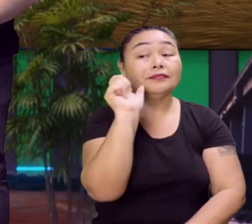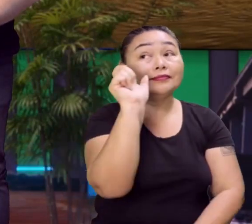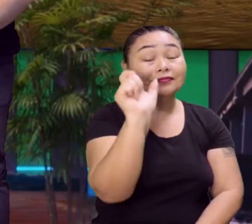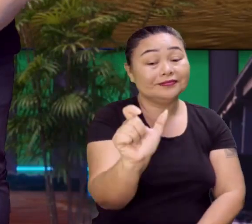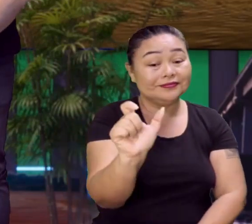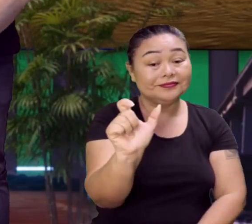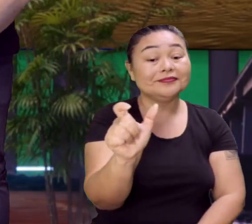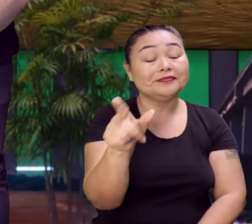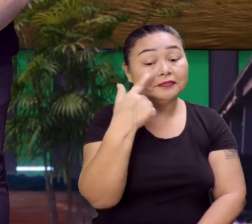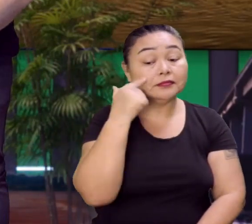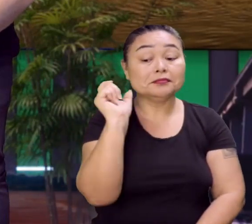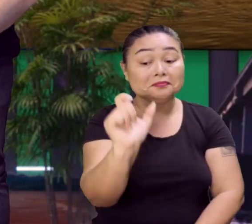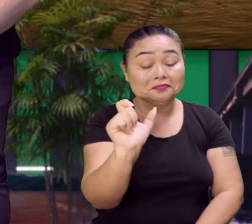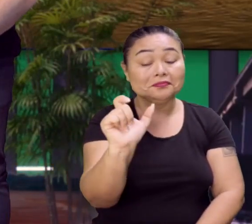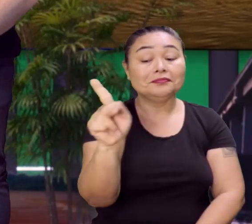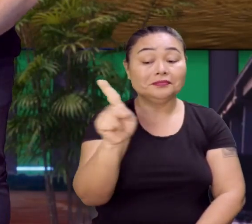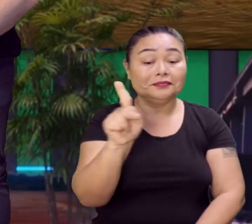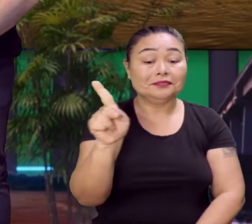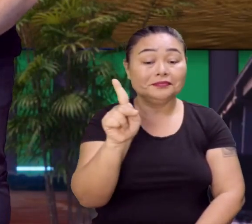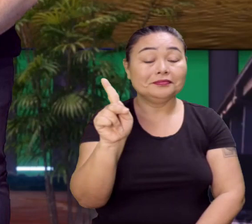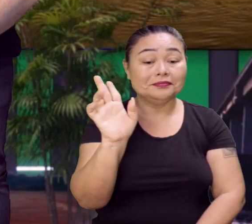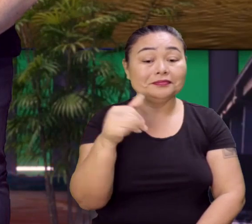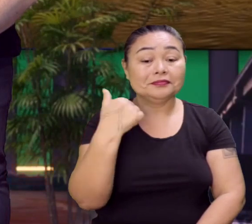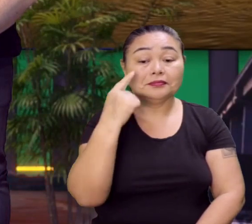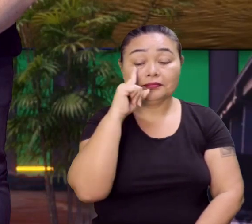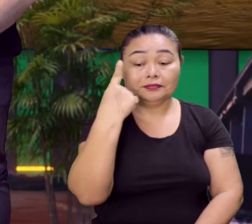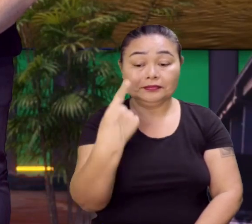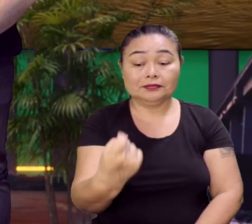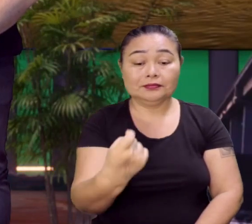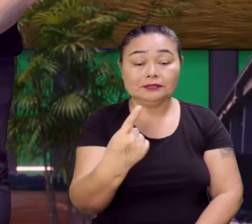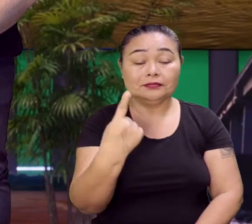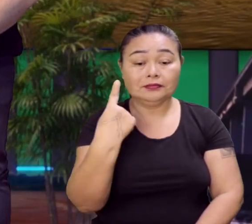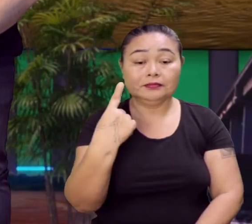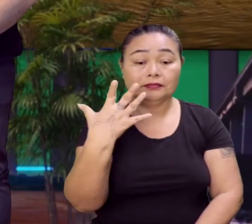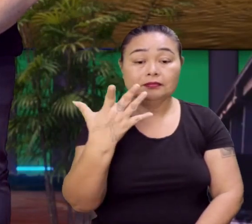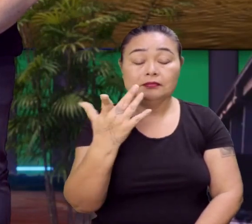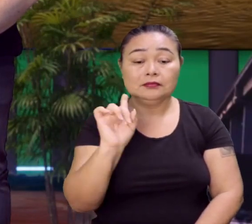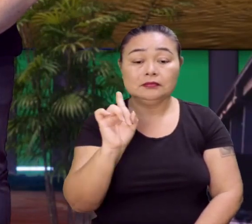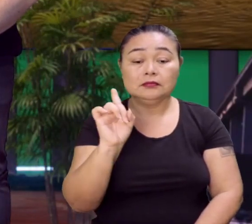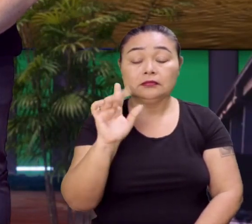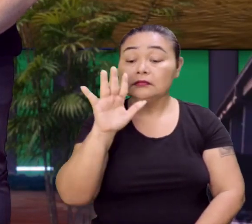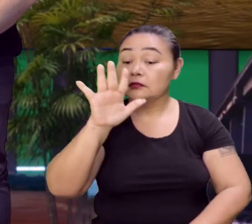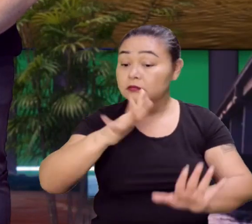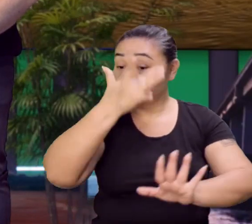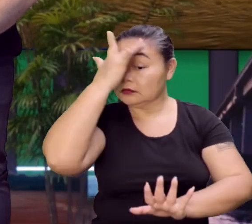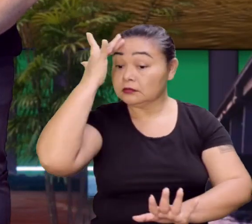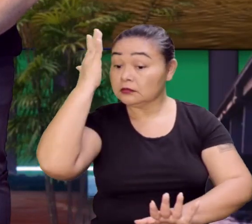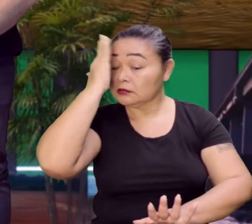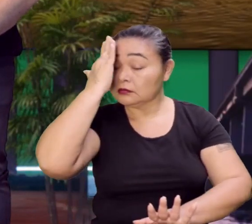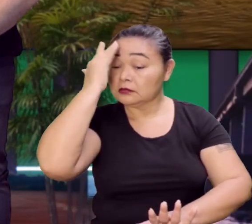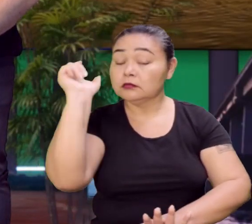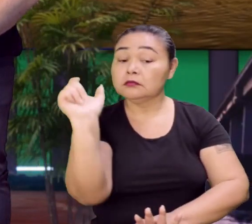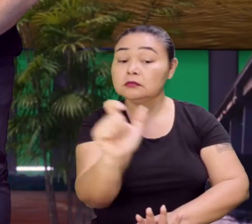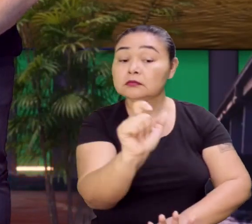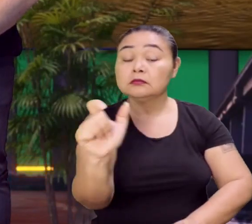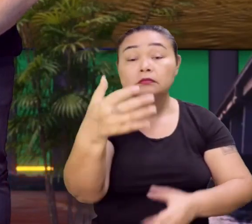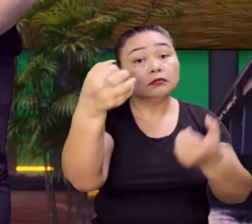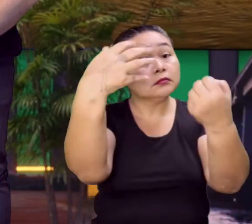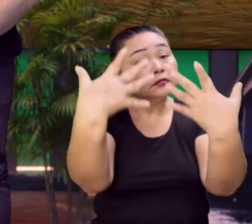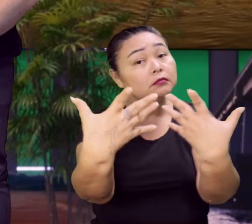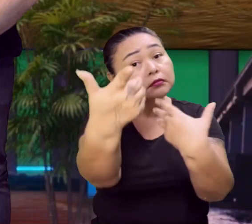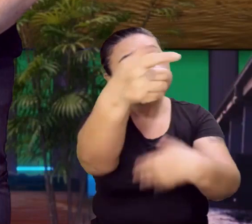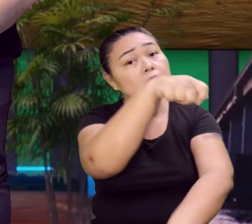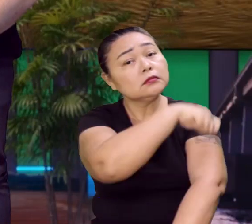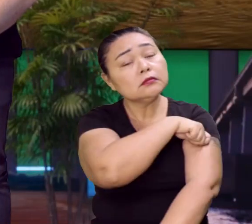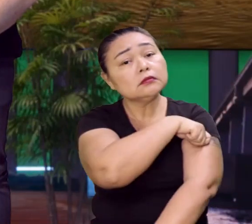para professor, o termo. É bem interessante. É interessante e não é qualquer pessoa que sabe esse termo. E aí a gente vai explicar para o